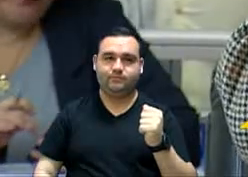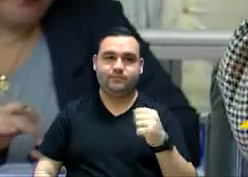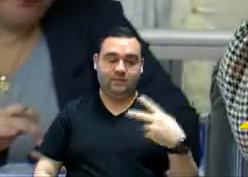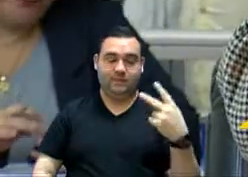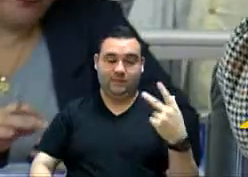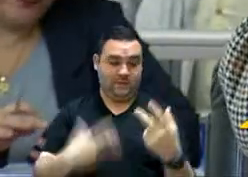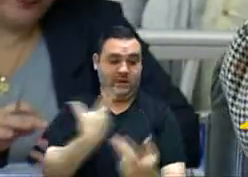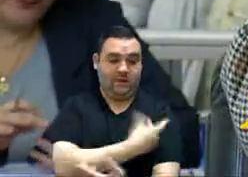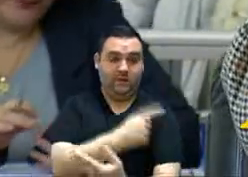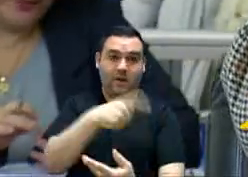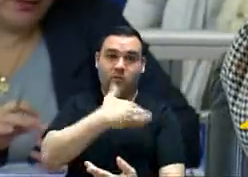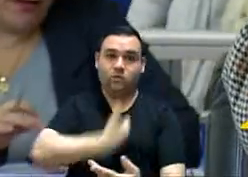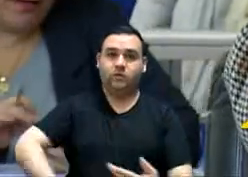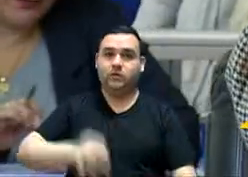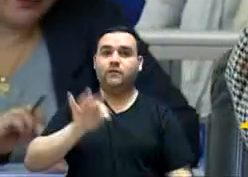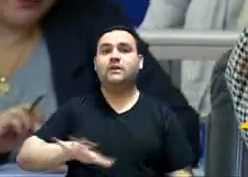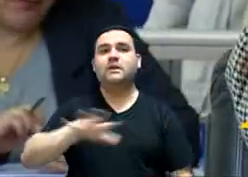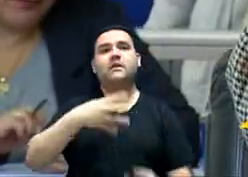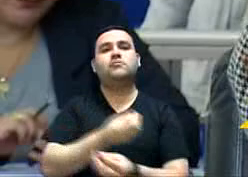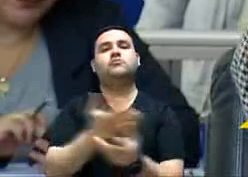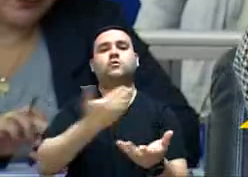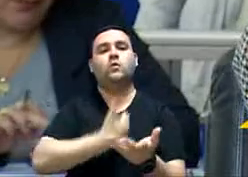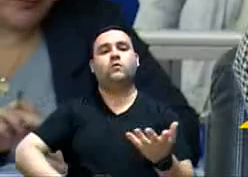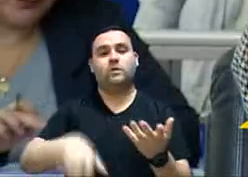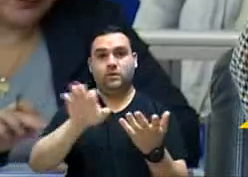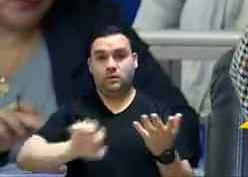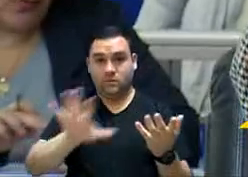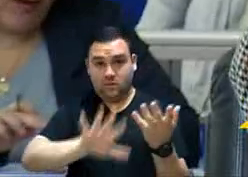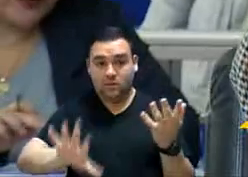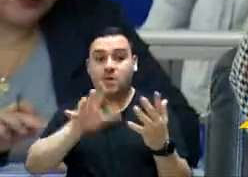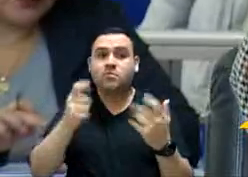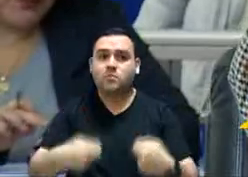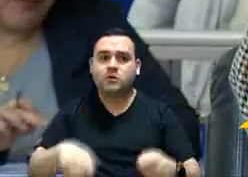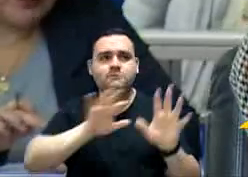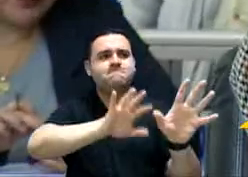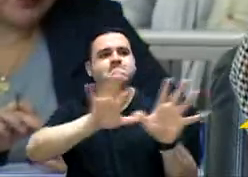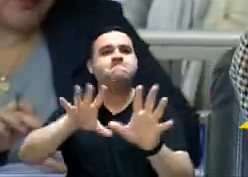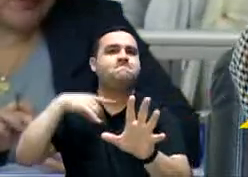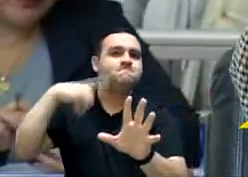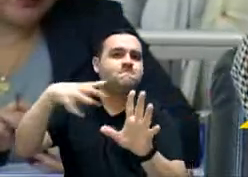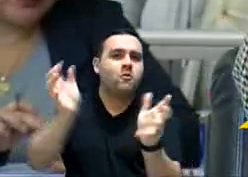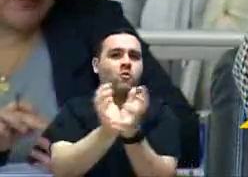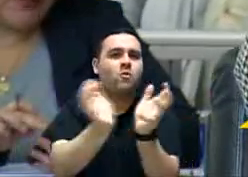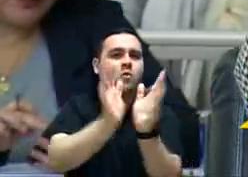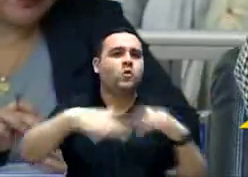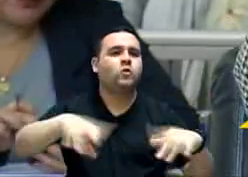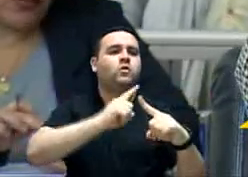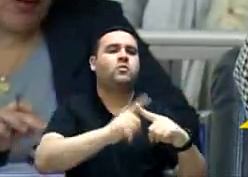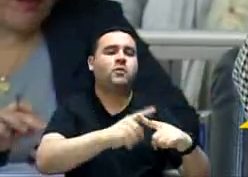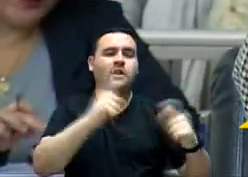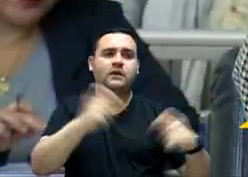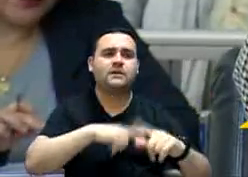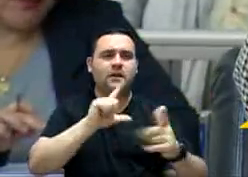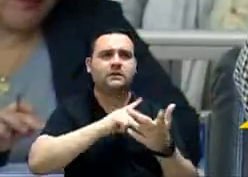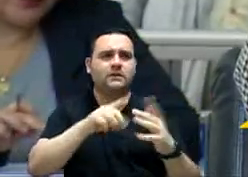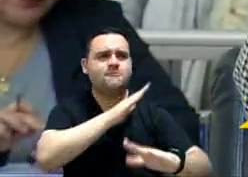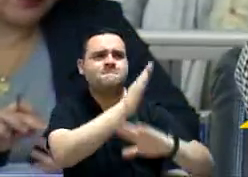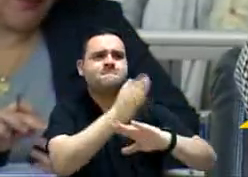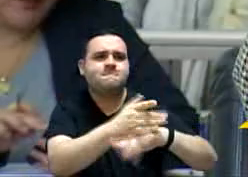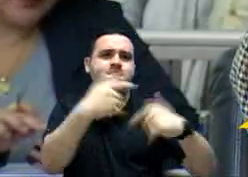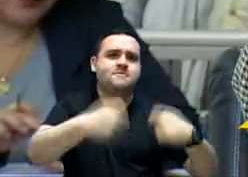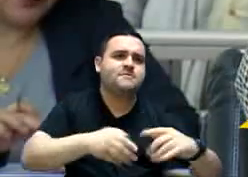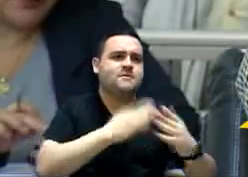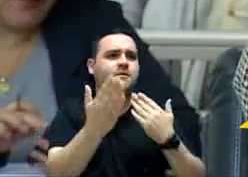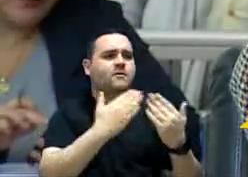essas vacinas vêm do governo federal, distribuídas pelo governo do Estado. Temos que pressionar os nossos deputados para que eles possam fazer as intervenções